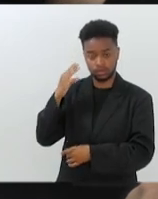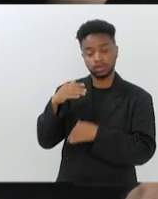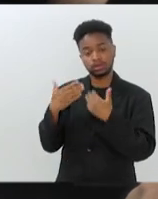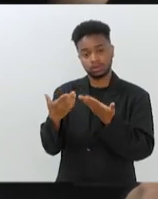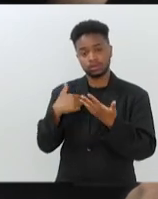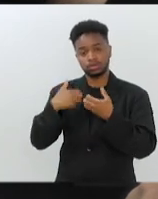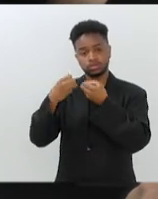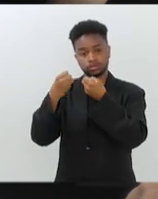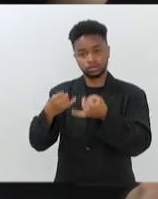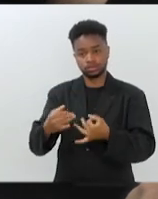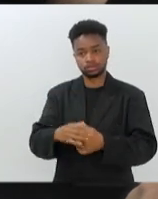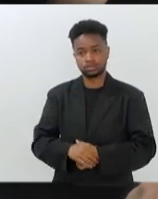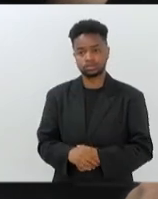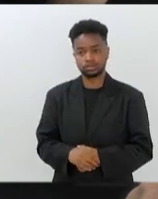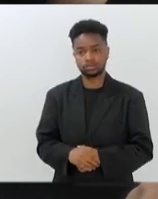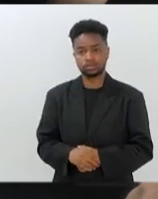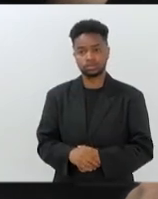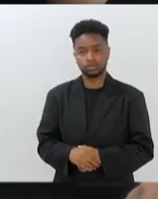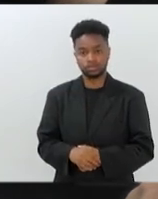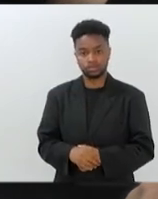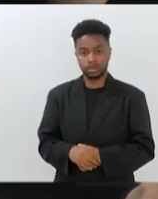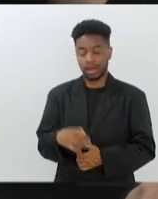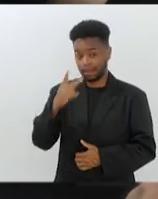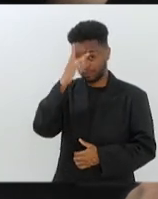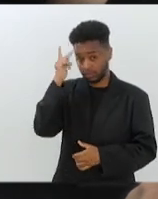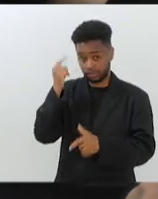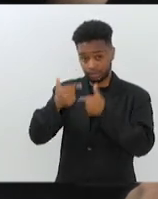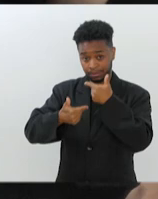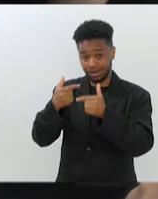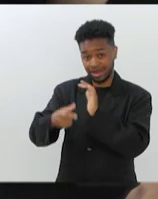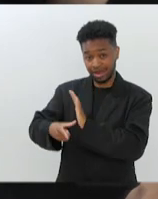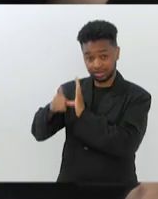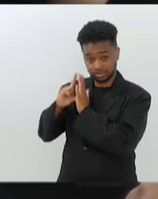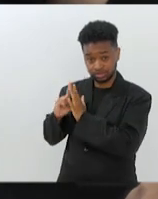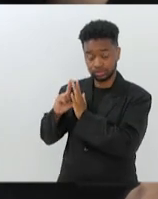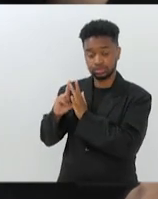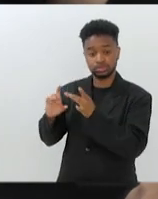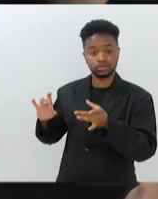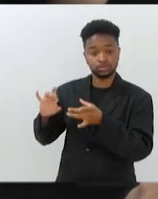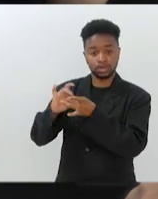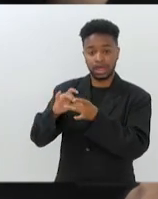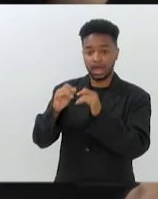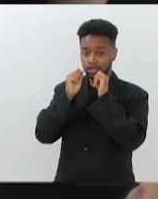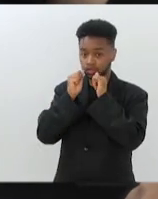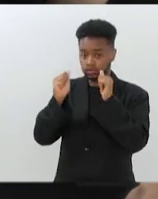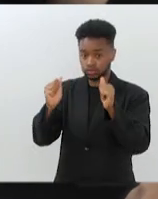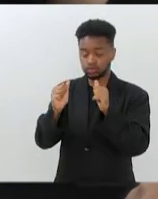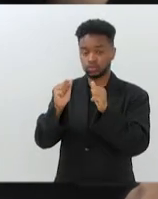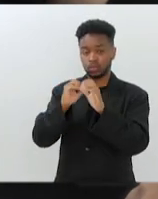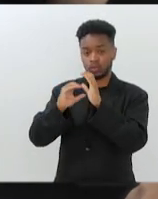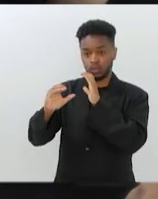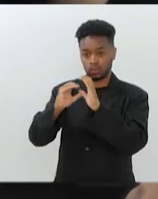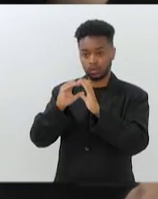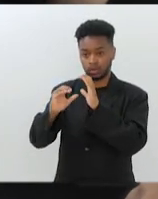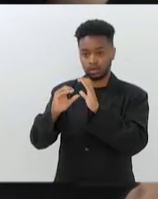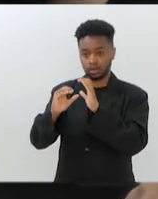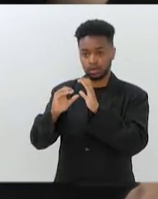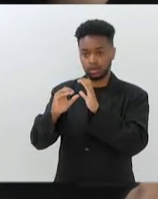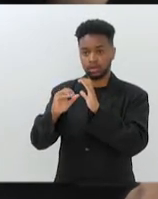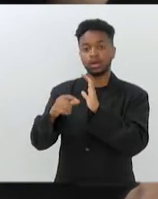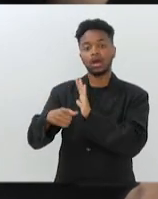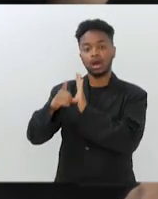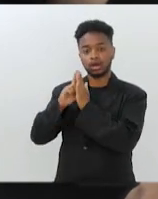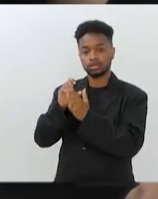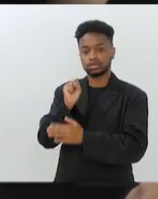isso claro tá não entendi o antecessor Na verdade era era o assessor de comunicação subse antecessora Simone